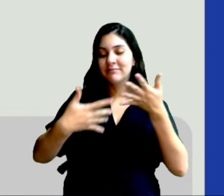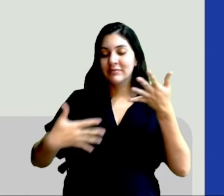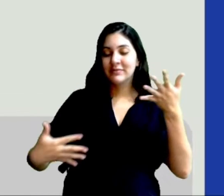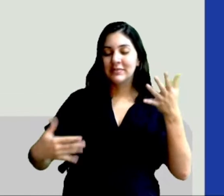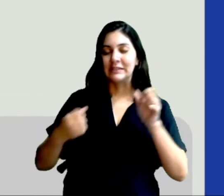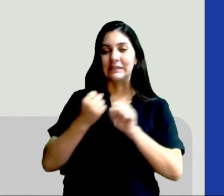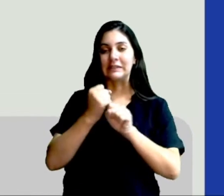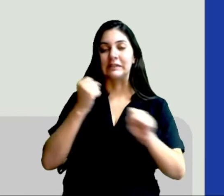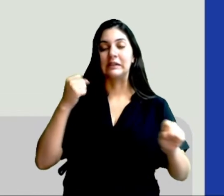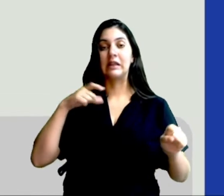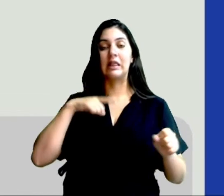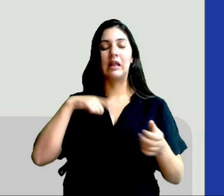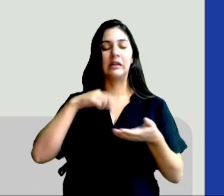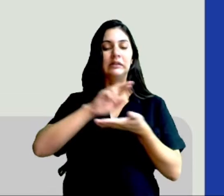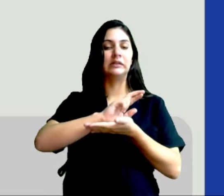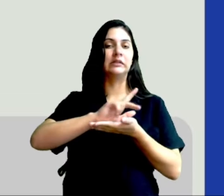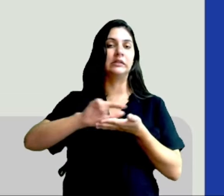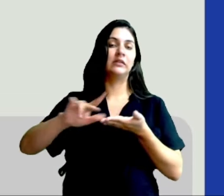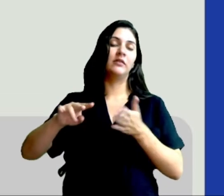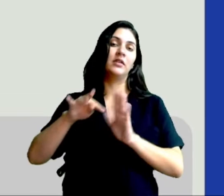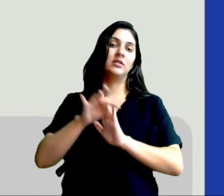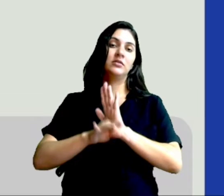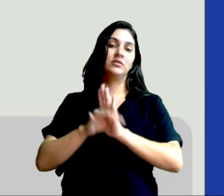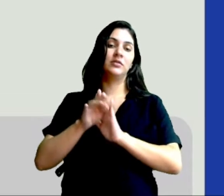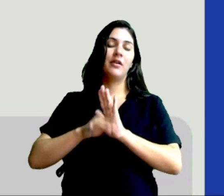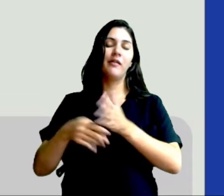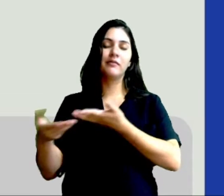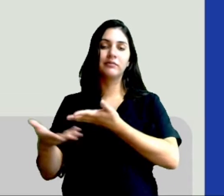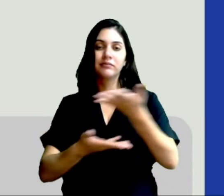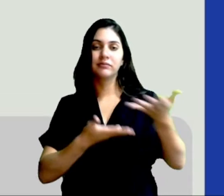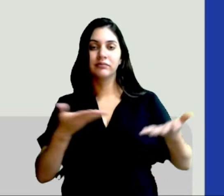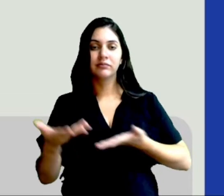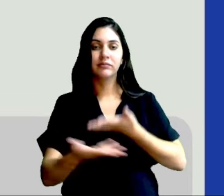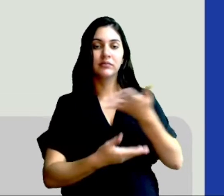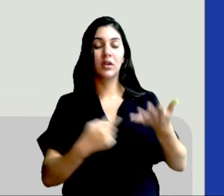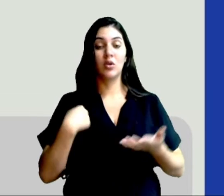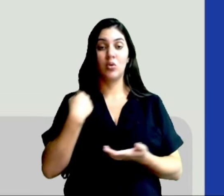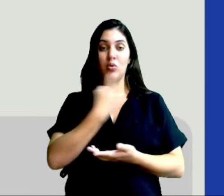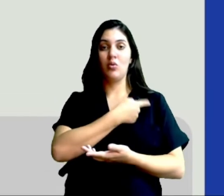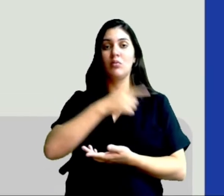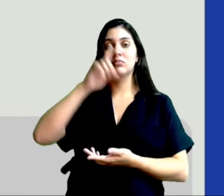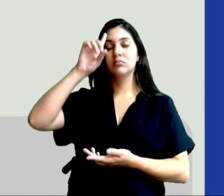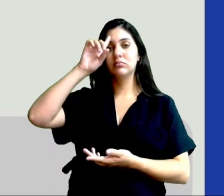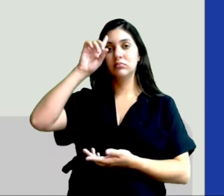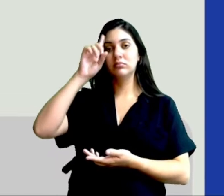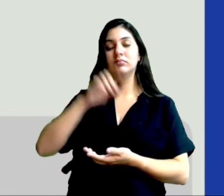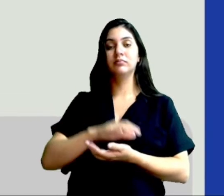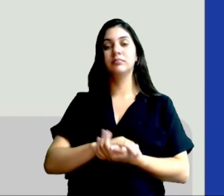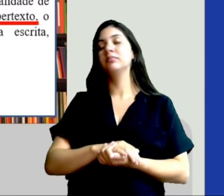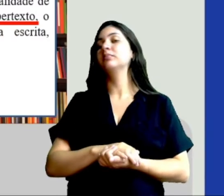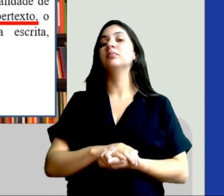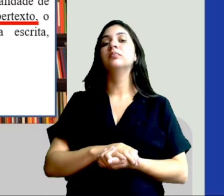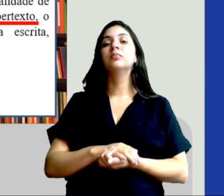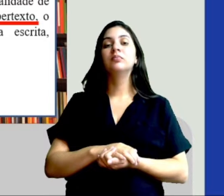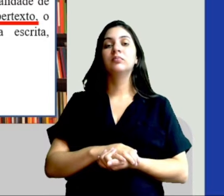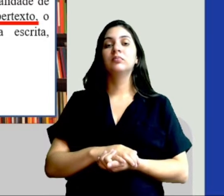Tem uma infinidade de textos aí circulando no nosso dia a dia.